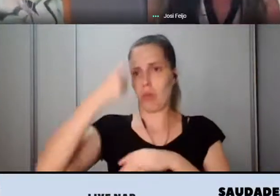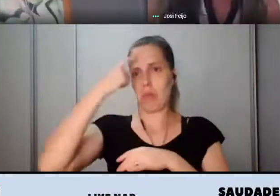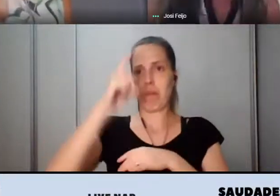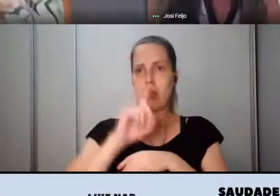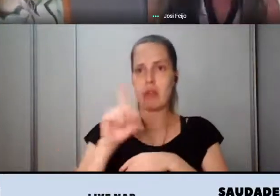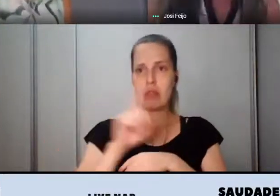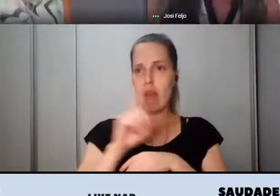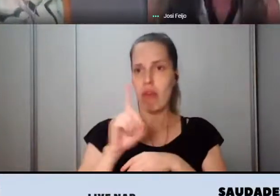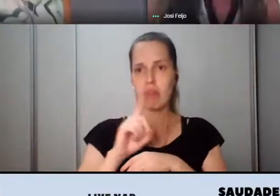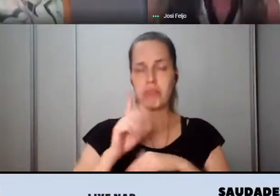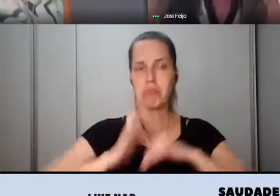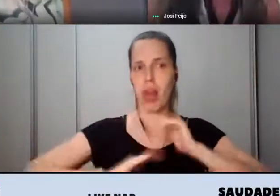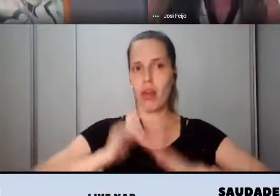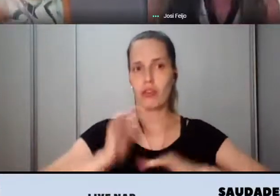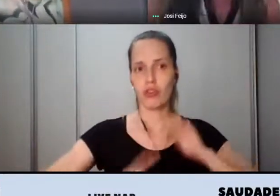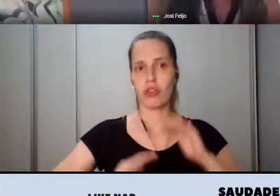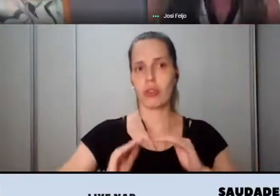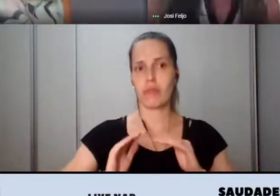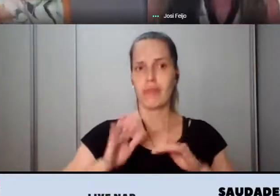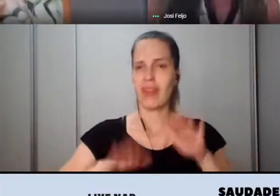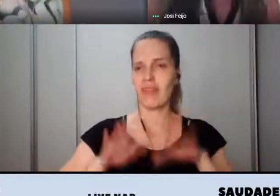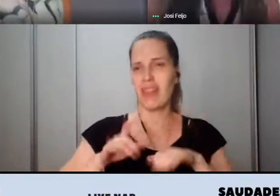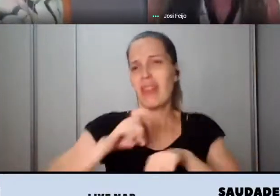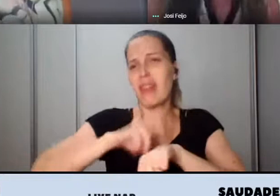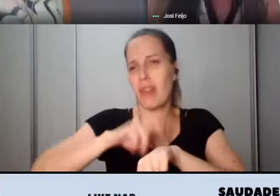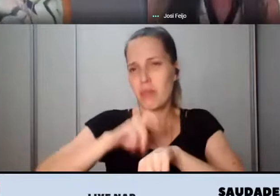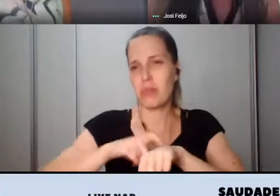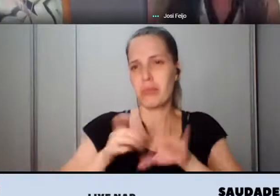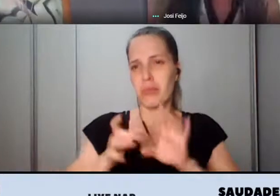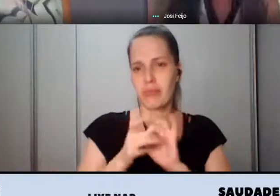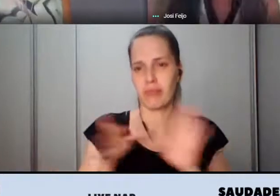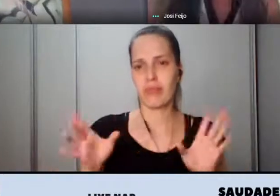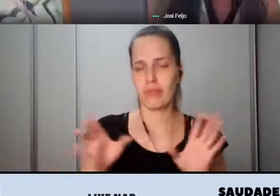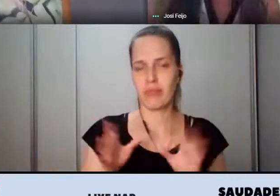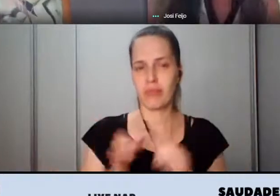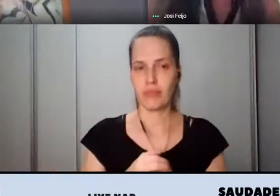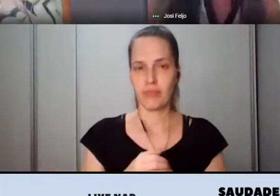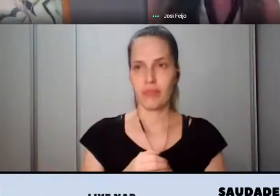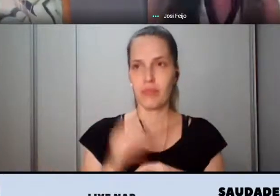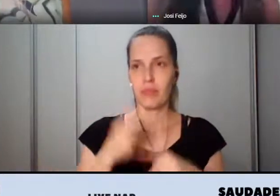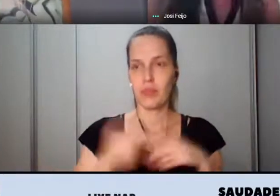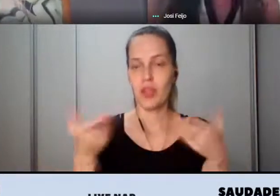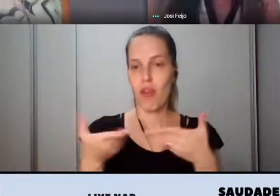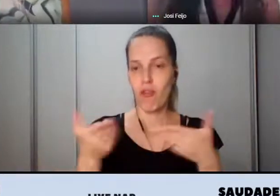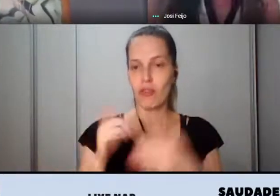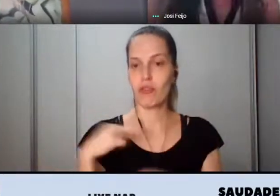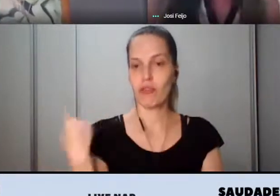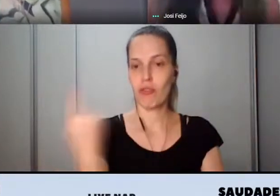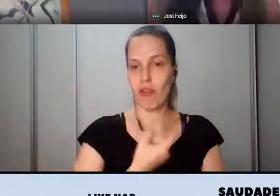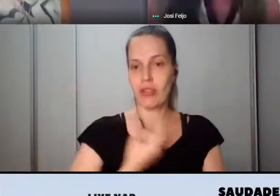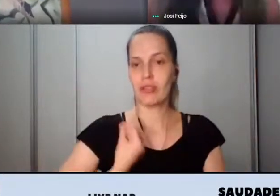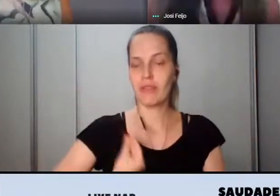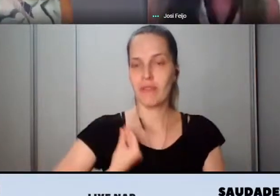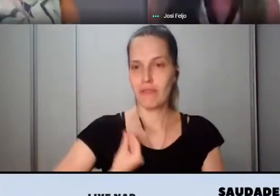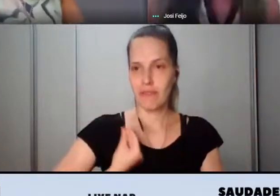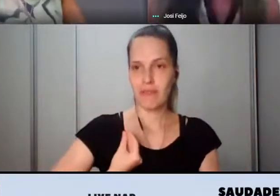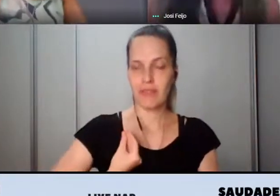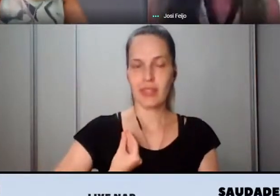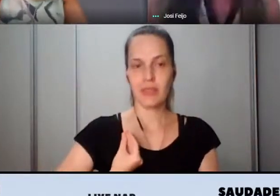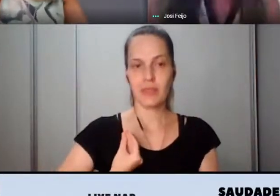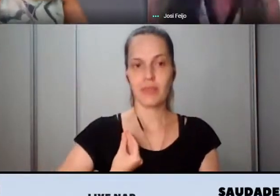com tanto, até tempo mesmo, né, gente? Porque hoje a gente está vivendo uma situação em que a gente tem uma série